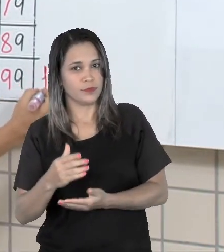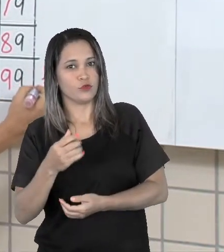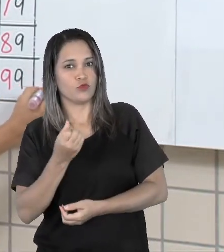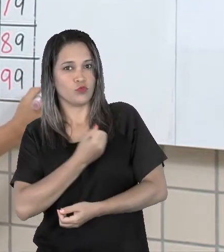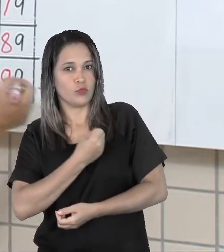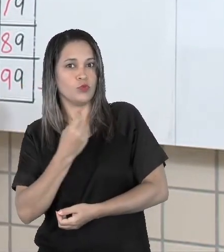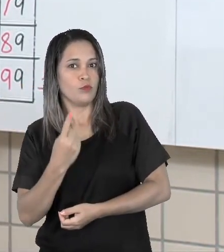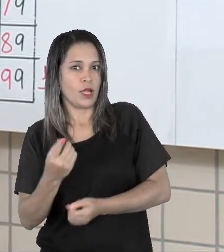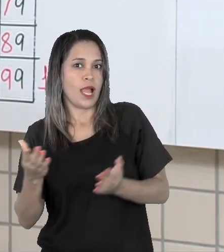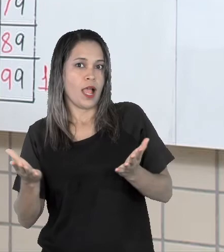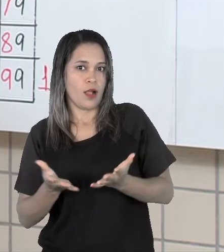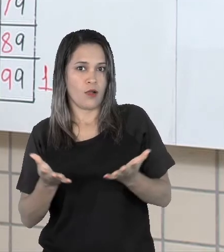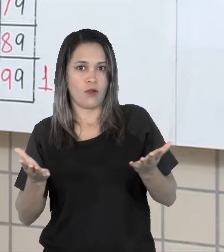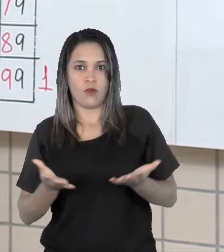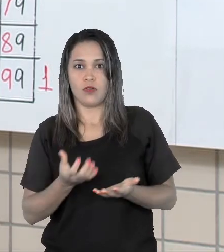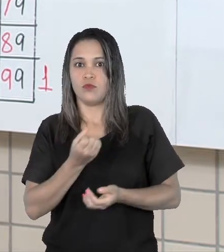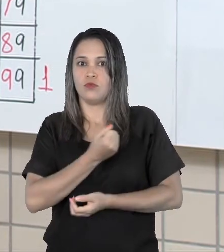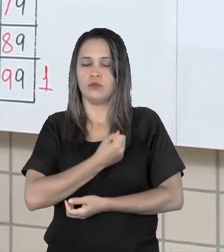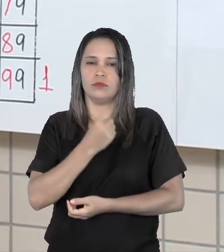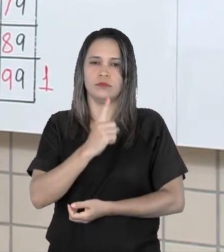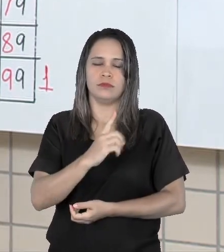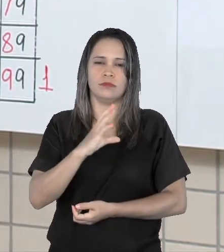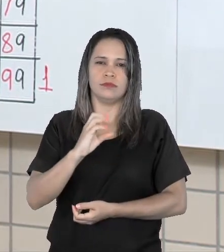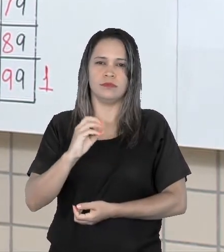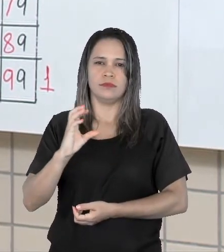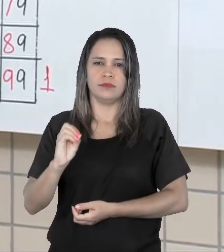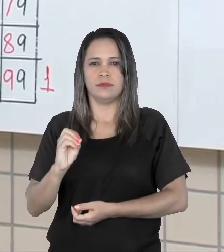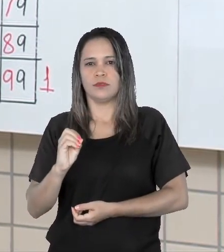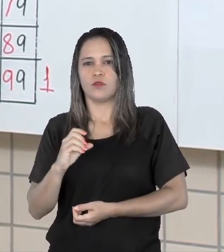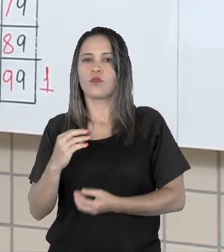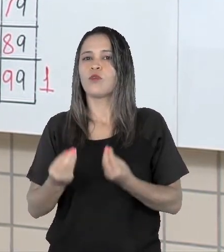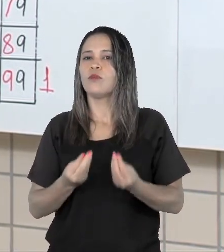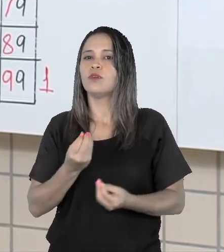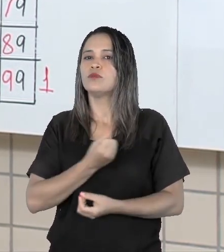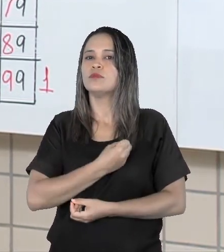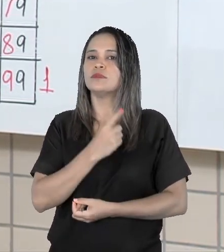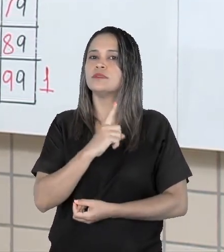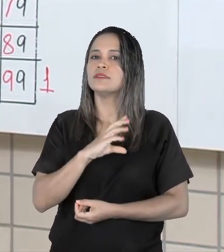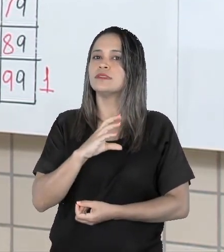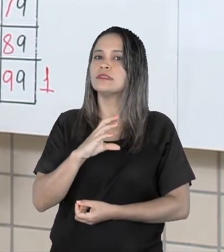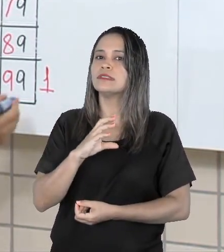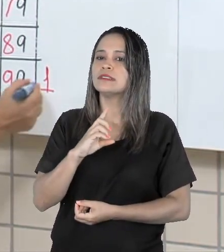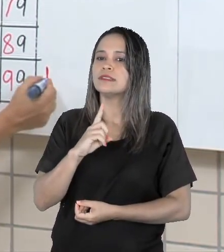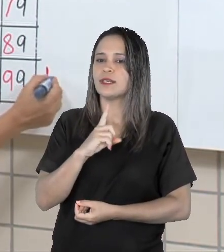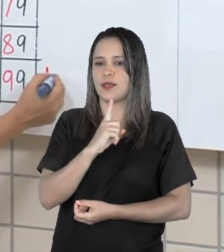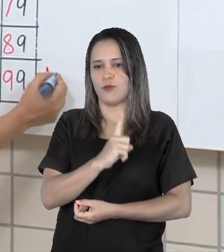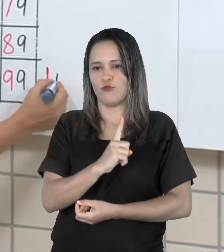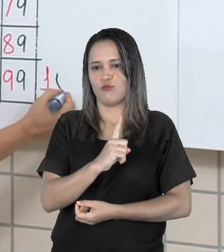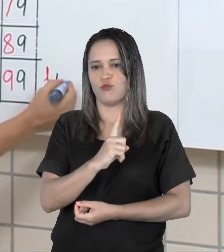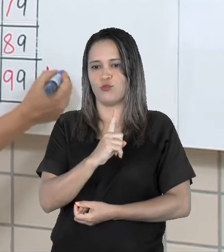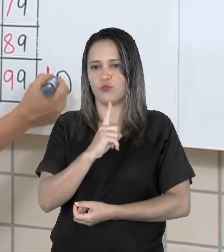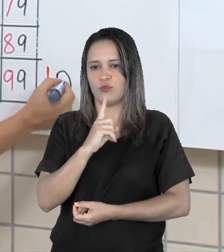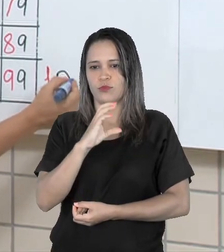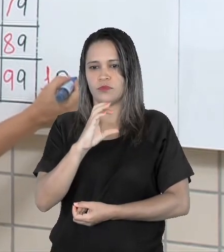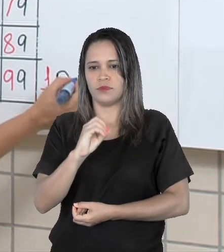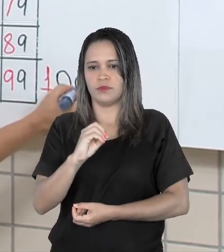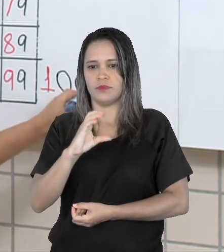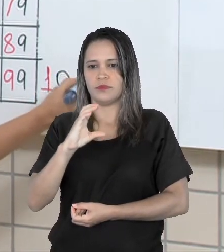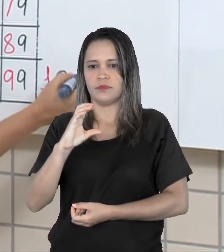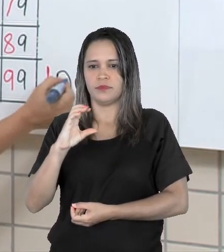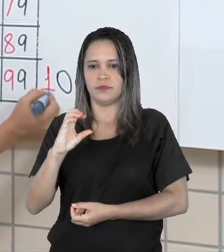que desta vez é o número 100. E como é o número 100? Ah, o 100 é o 1 e o